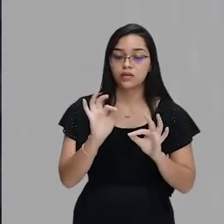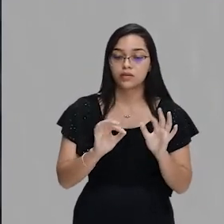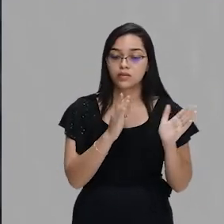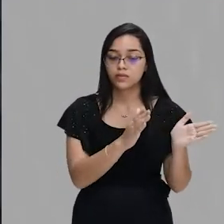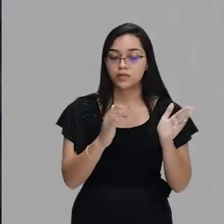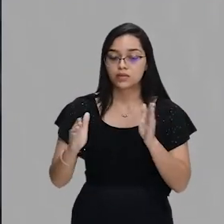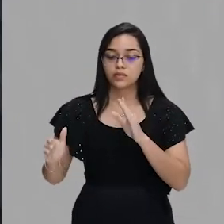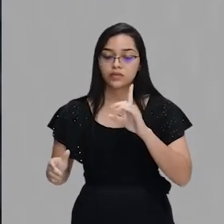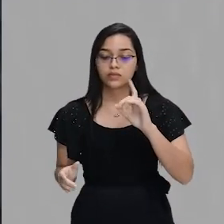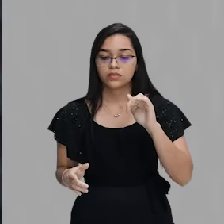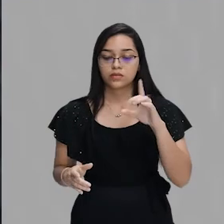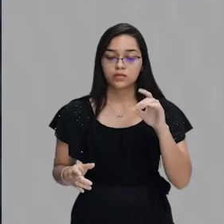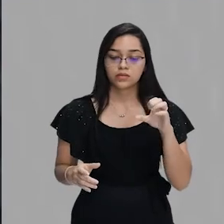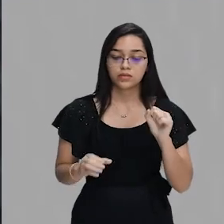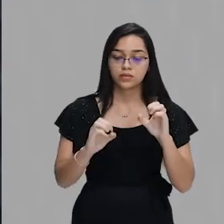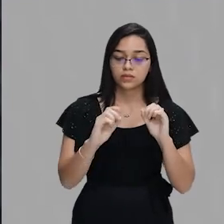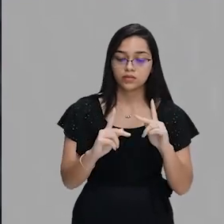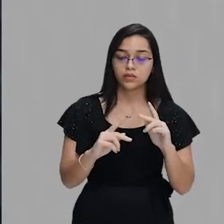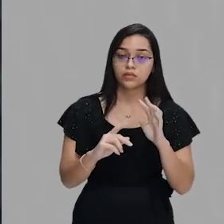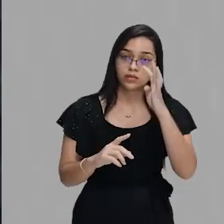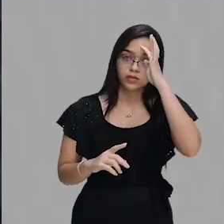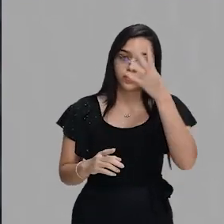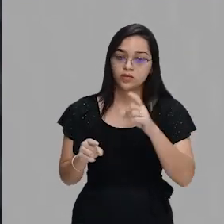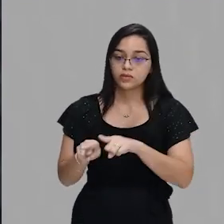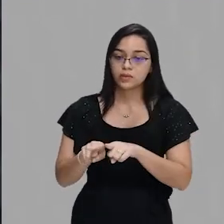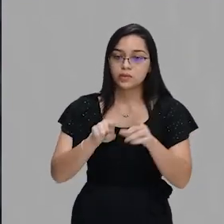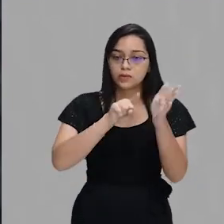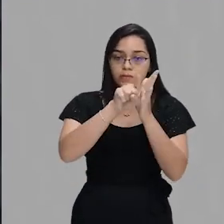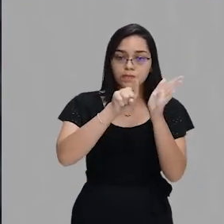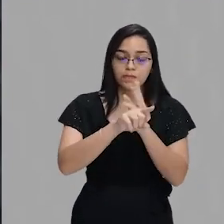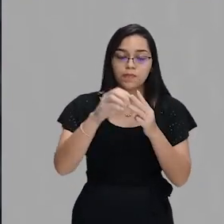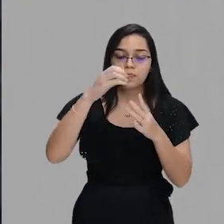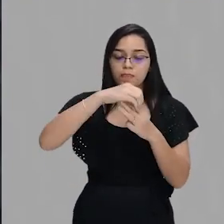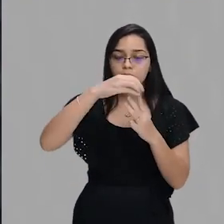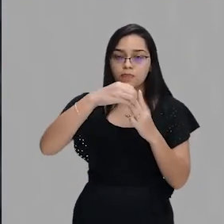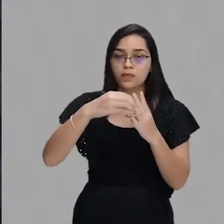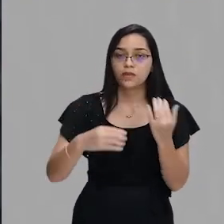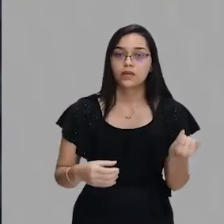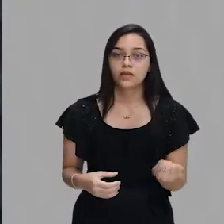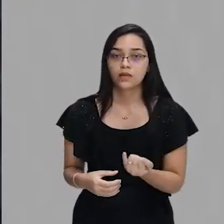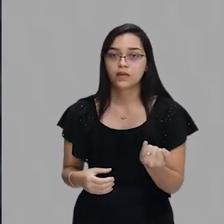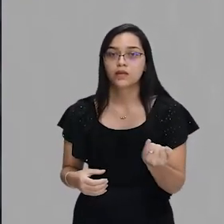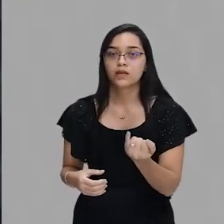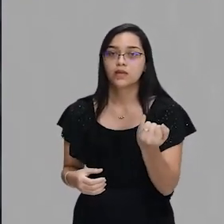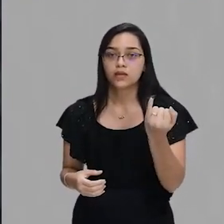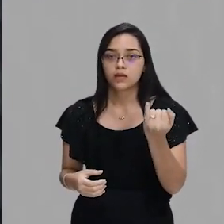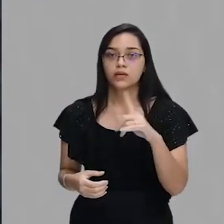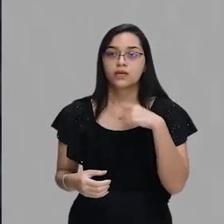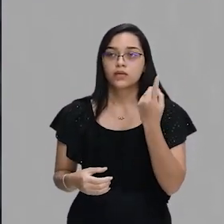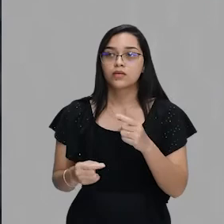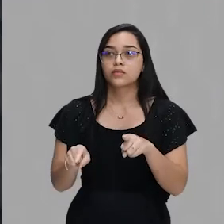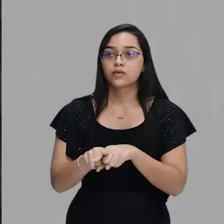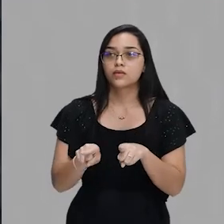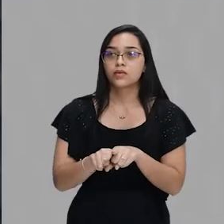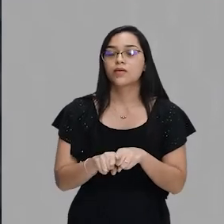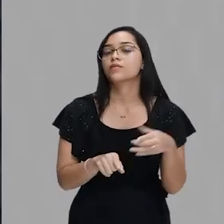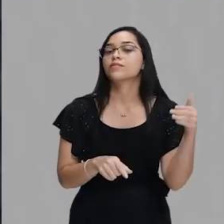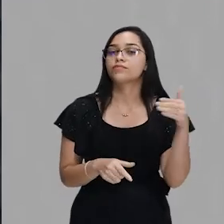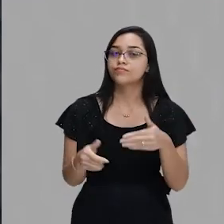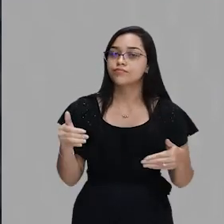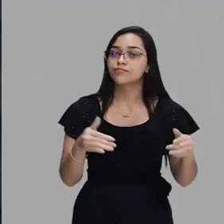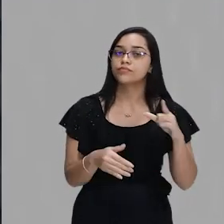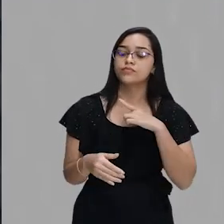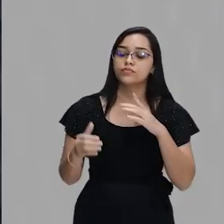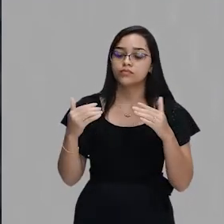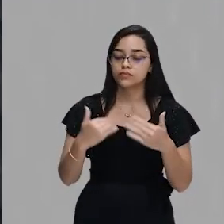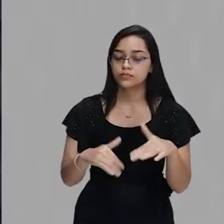sequência de dados. Certo? A gente resolveu aqui questões do Enem porque é um assunto que é relevante, que ele está aparecendo frequentemente